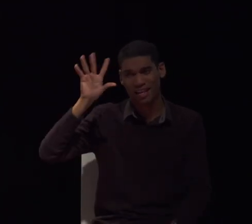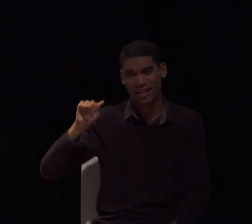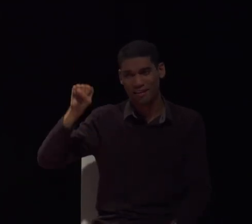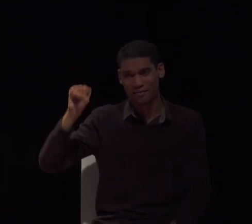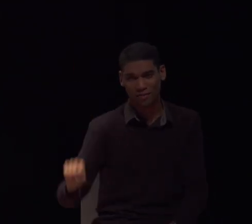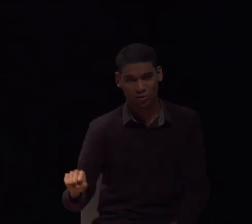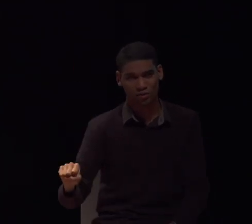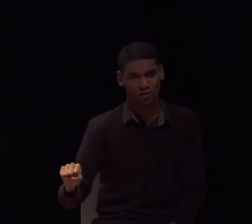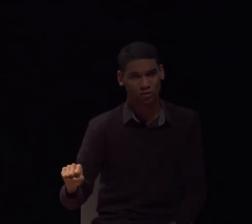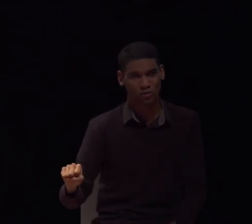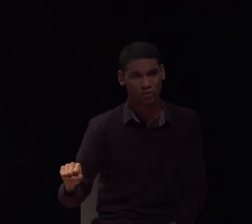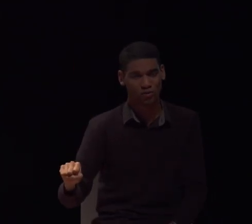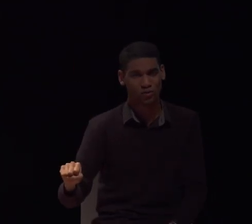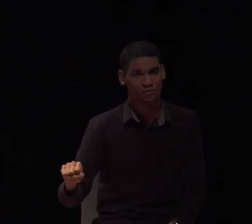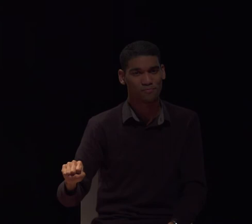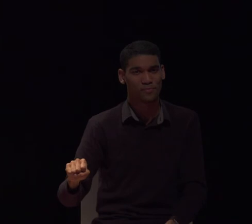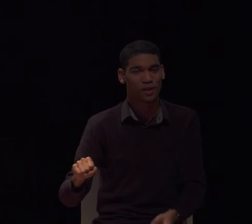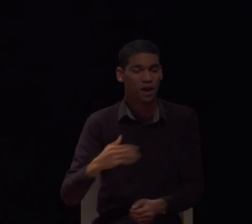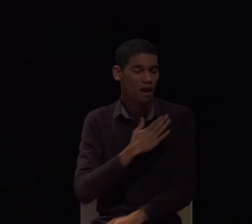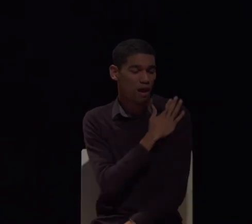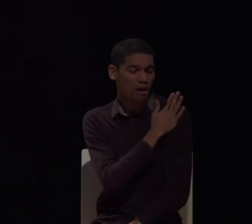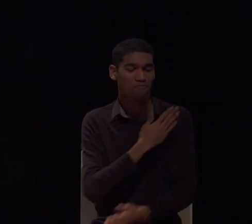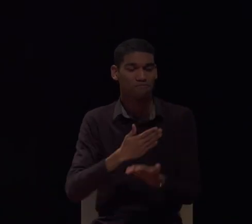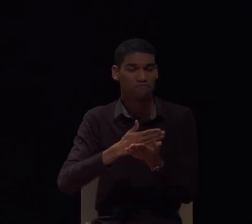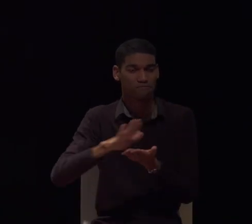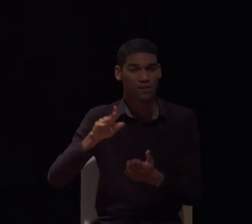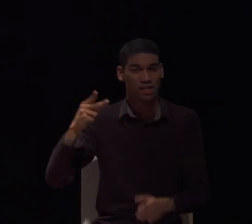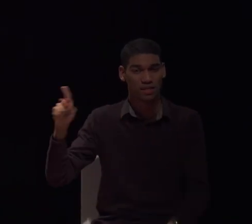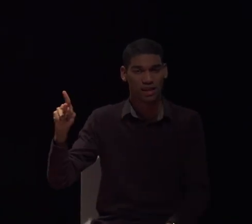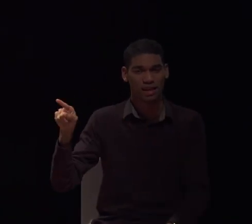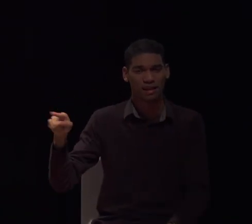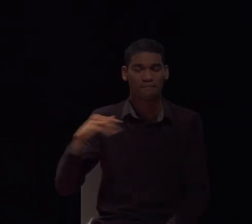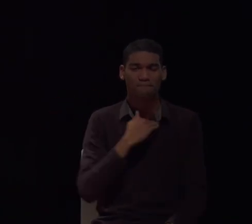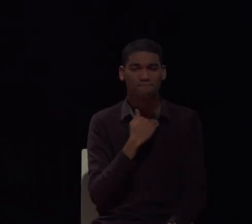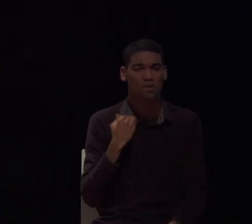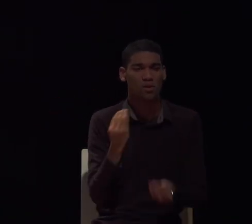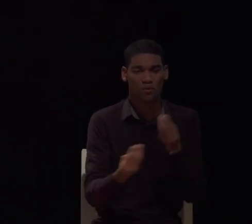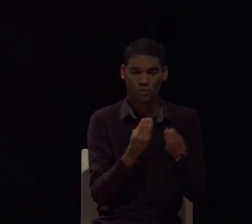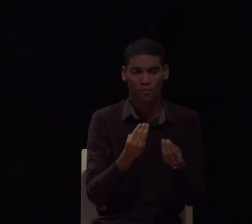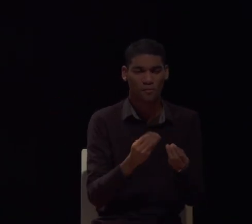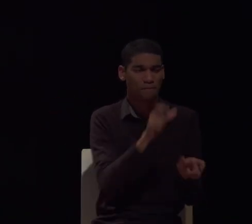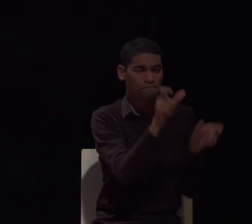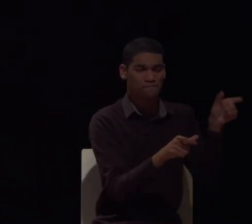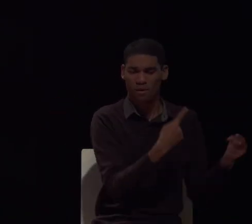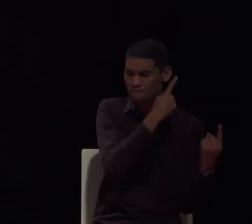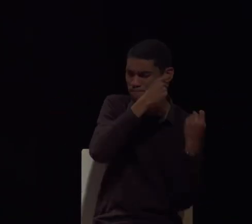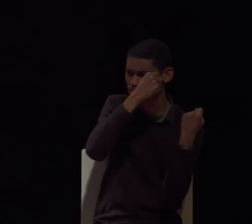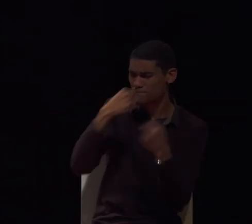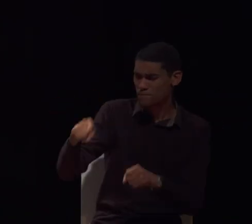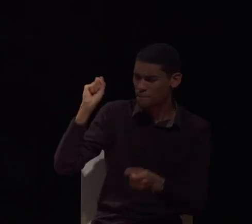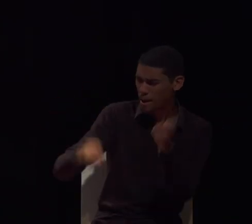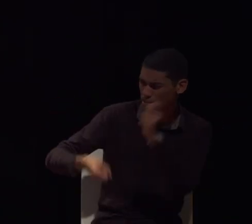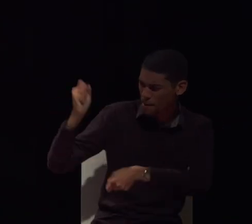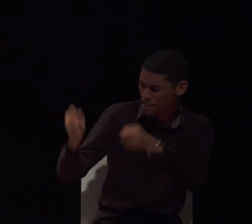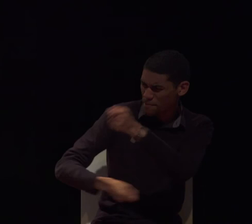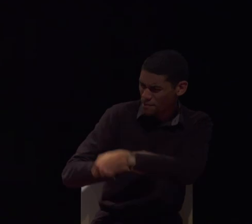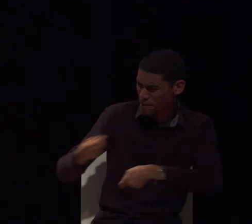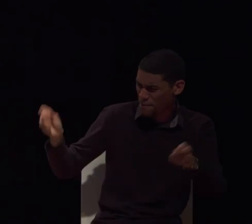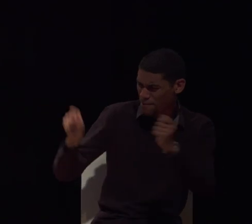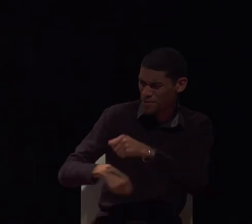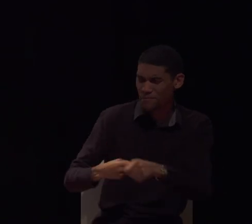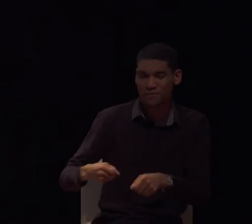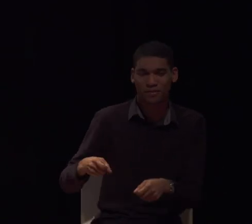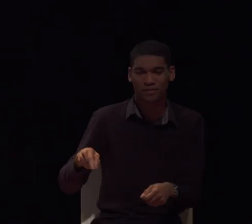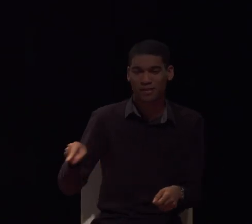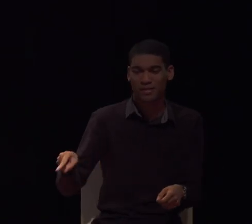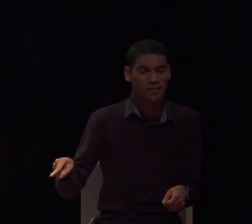apartheid ele morreu de cacetada é ele foi pedir o perigo e aguentar alguém tem que botar na moda